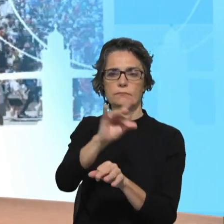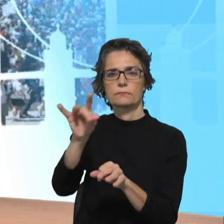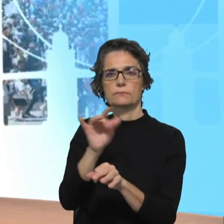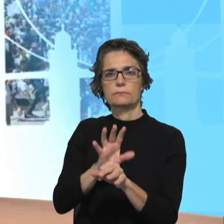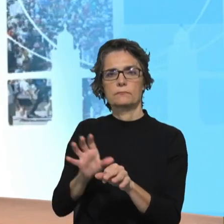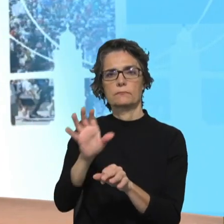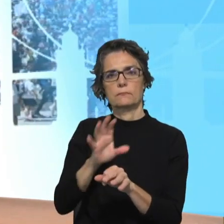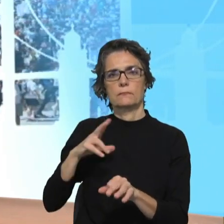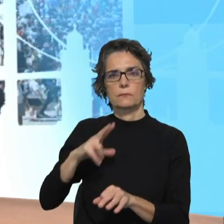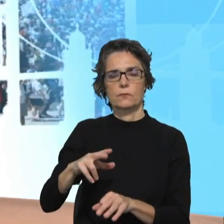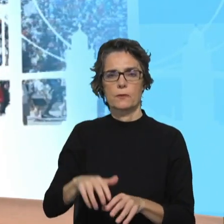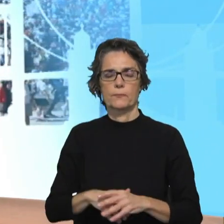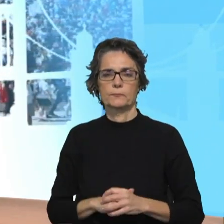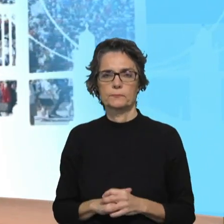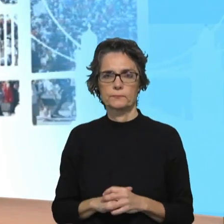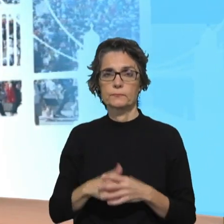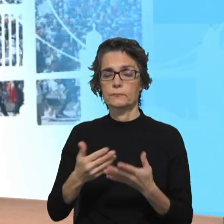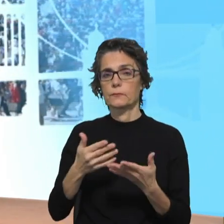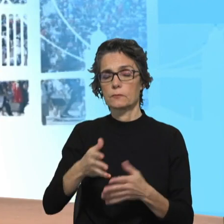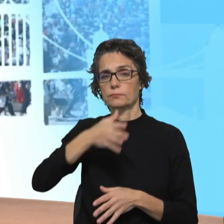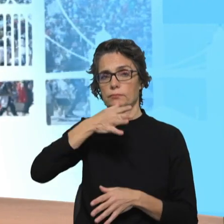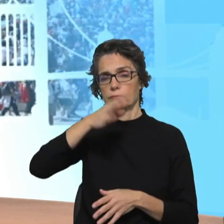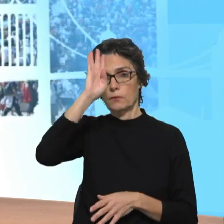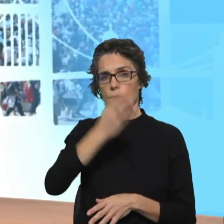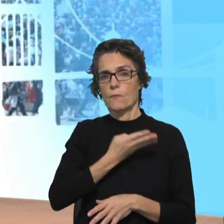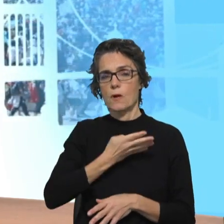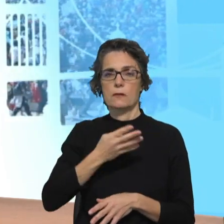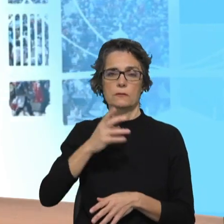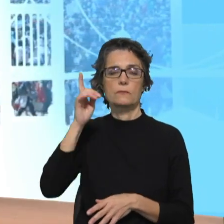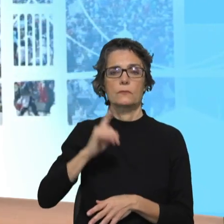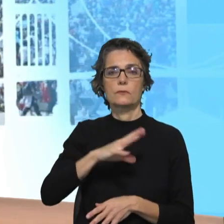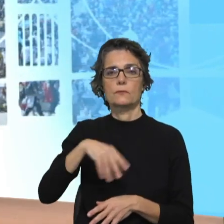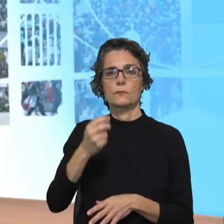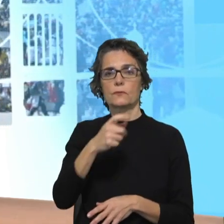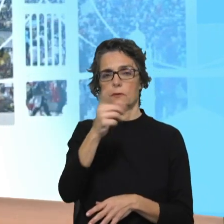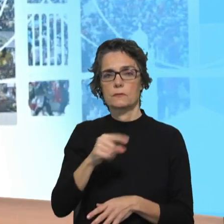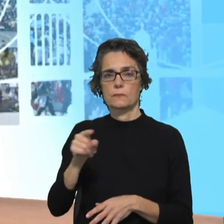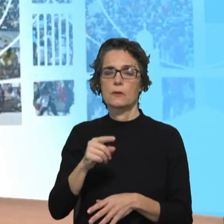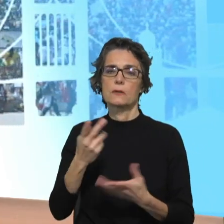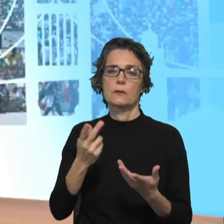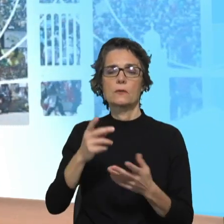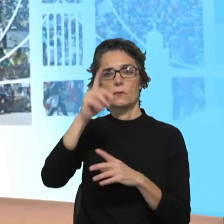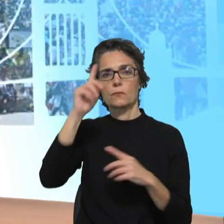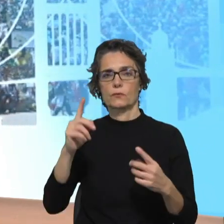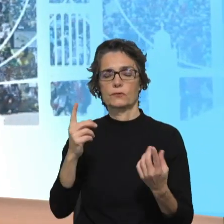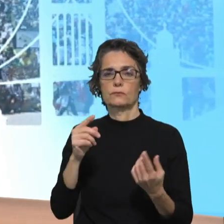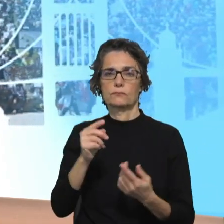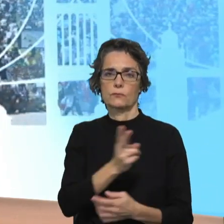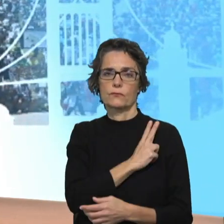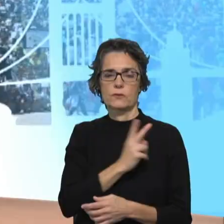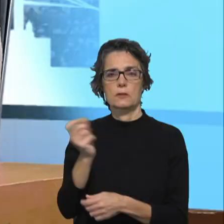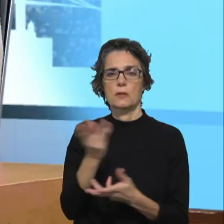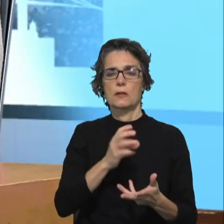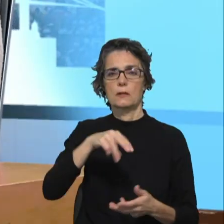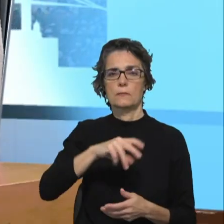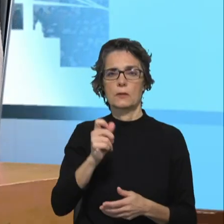Portugal. Agora falamos sobre a mensagem do Papa para o Dia Mundial da Paz. Miguel Panão é professor universitário e hoje convidado do programa Eclésia. Muito boa